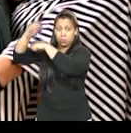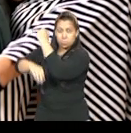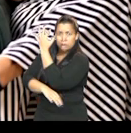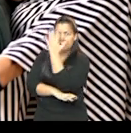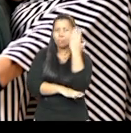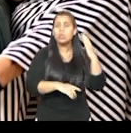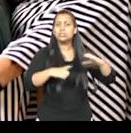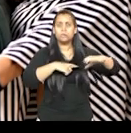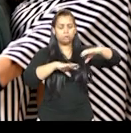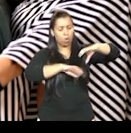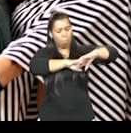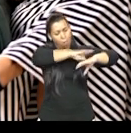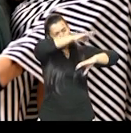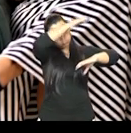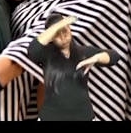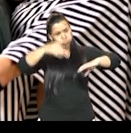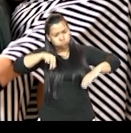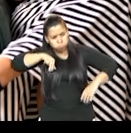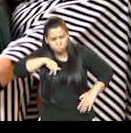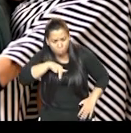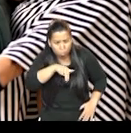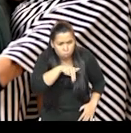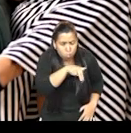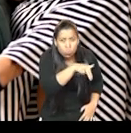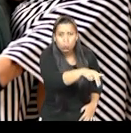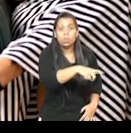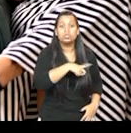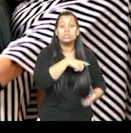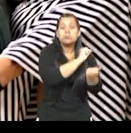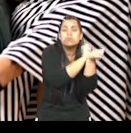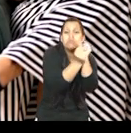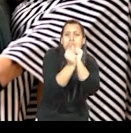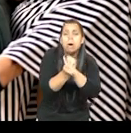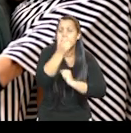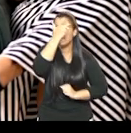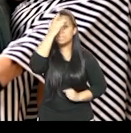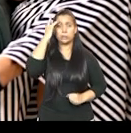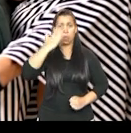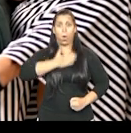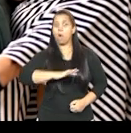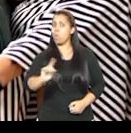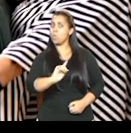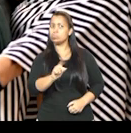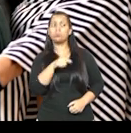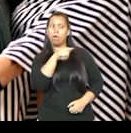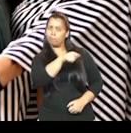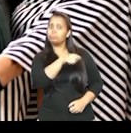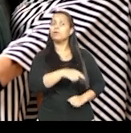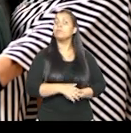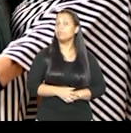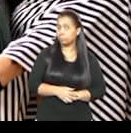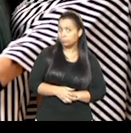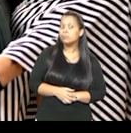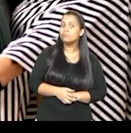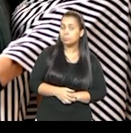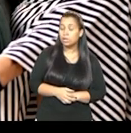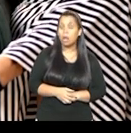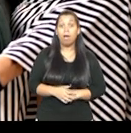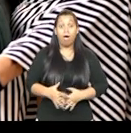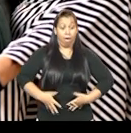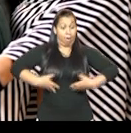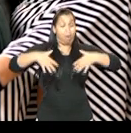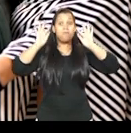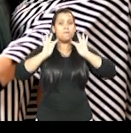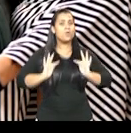caverna profunda, onde o velhinho mantinha acorrentadas pessoas de que ele não gostava, e que o seu